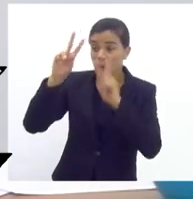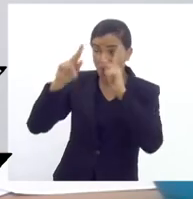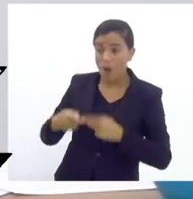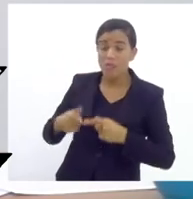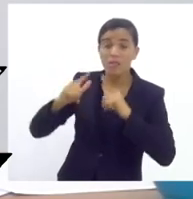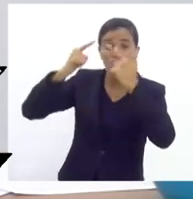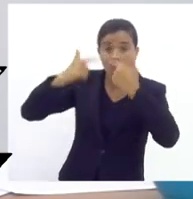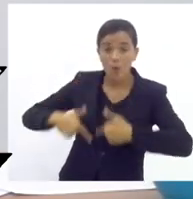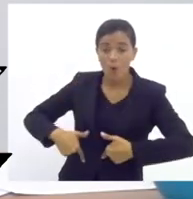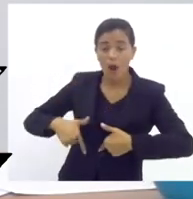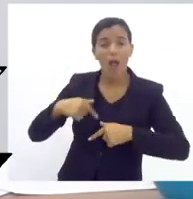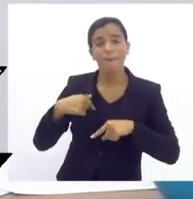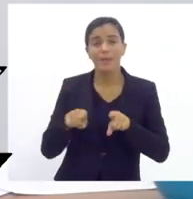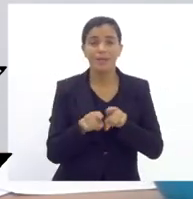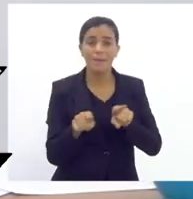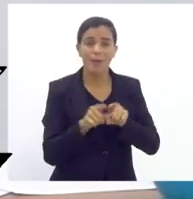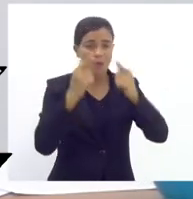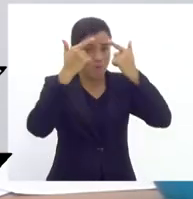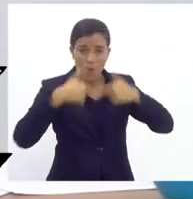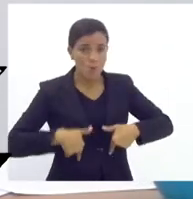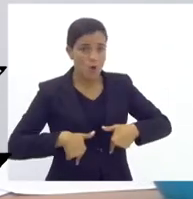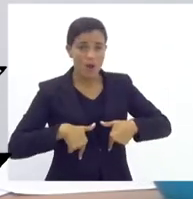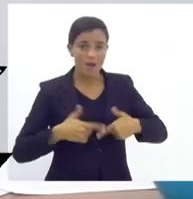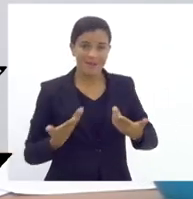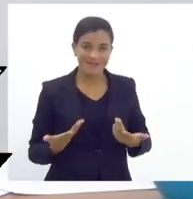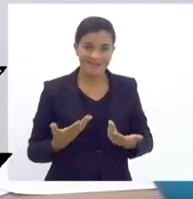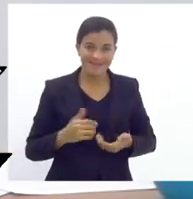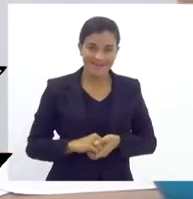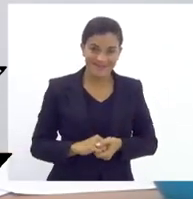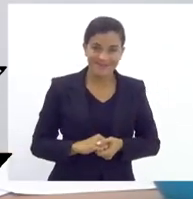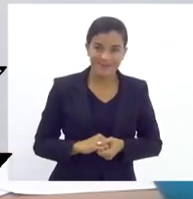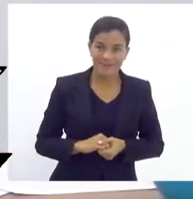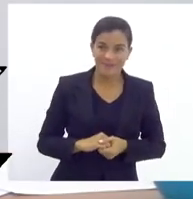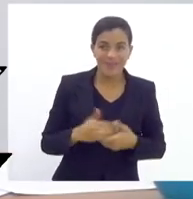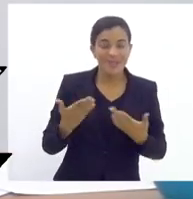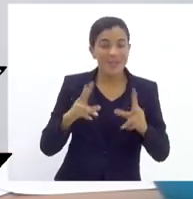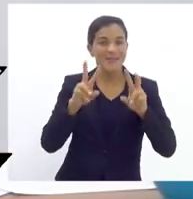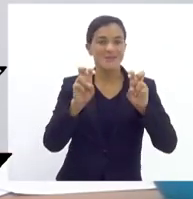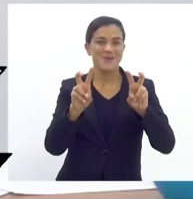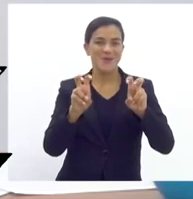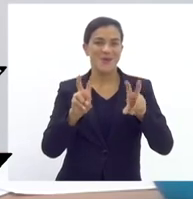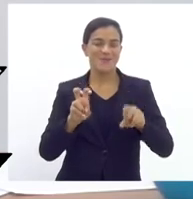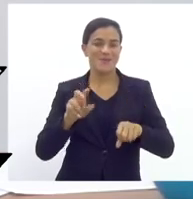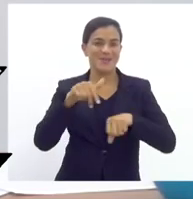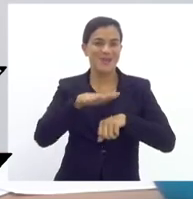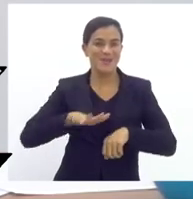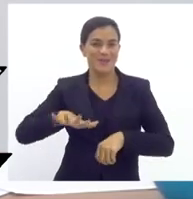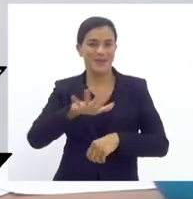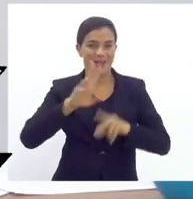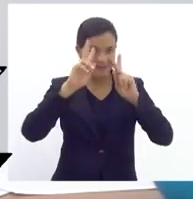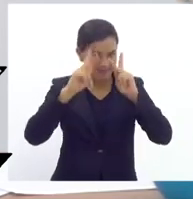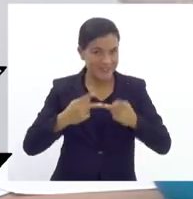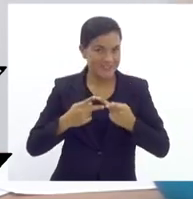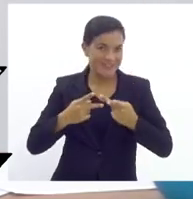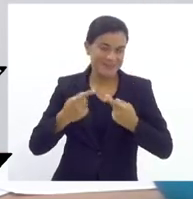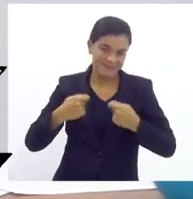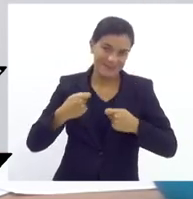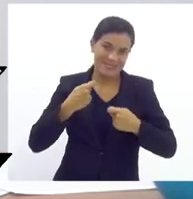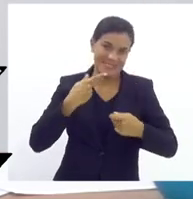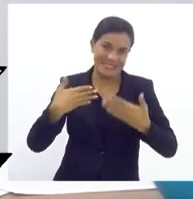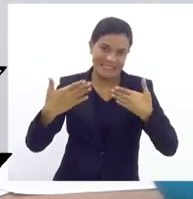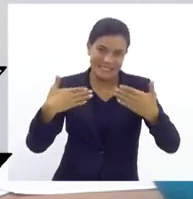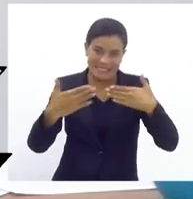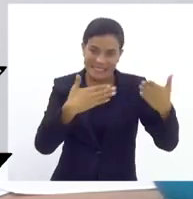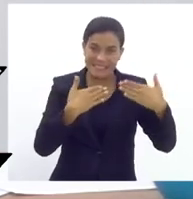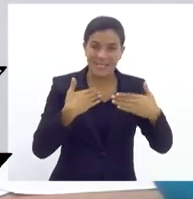existir a minha humanidade também estará em cheque e é sobre esse lugar de humanização que a gente tem que falar mas